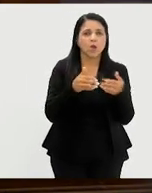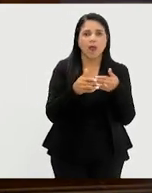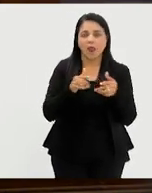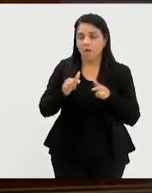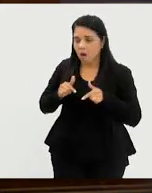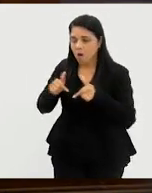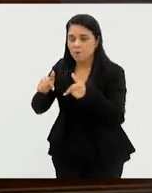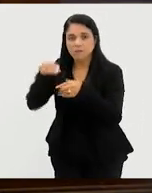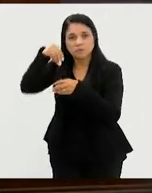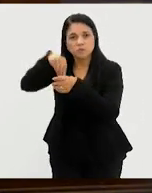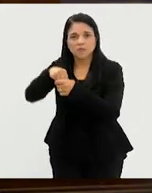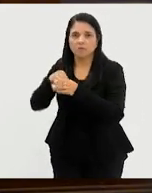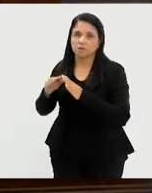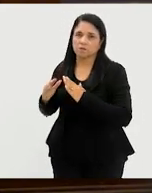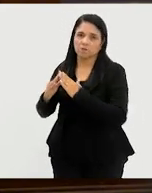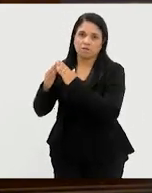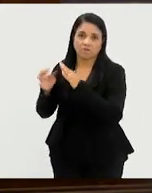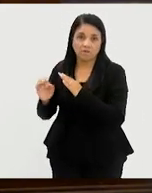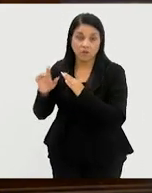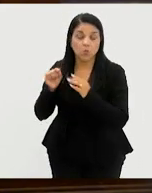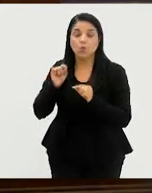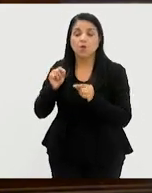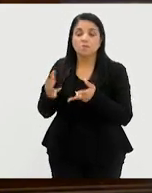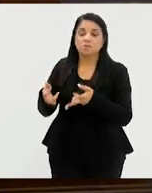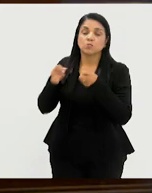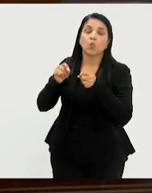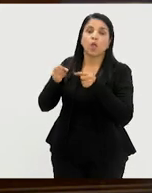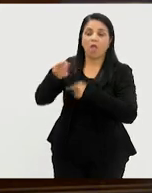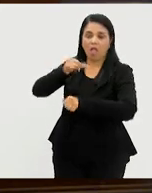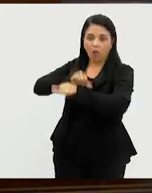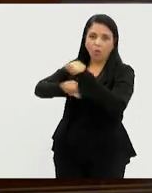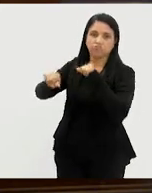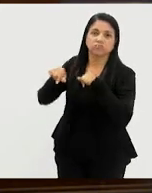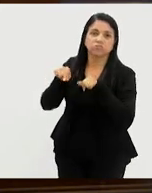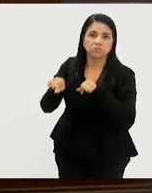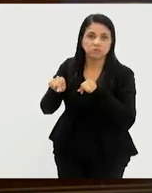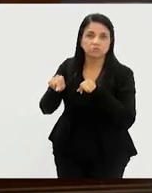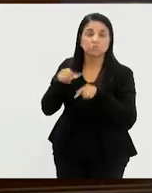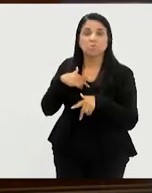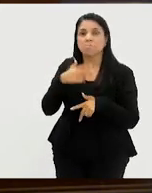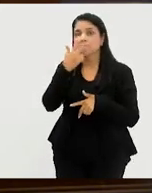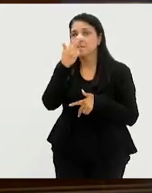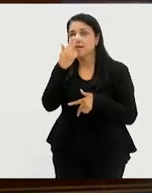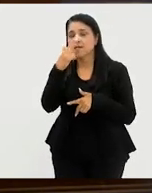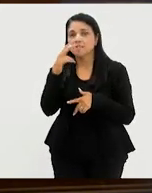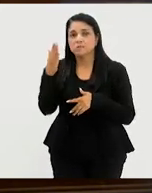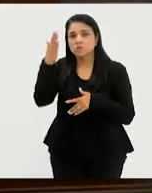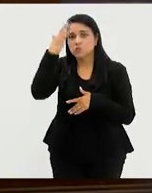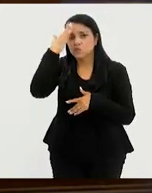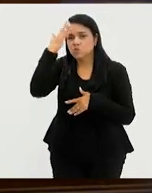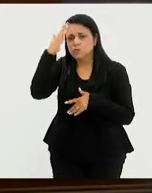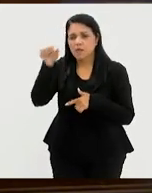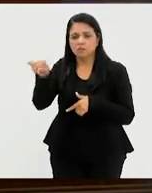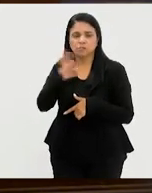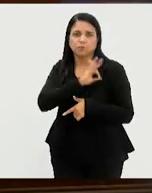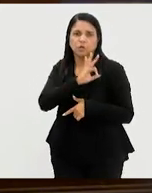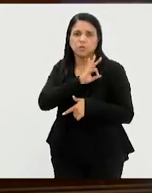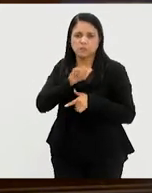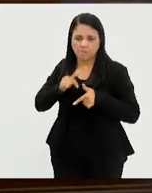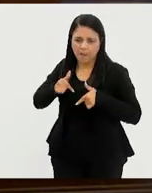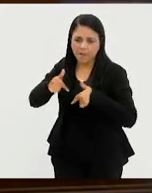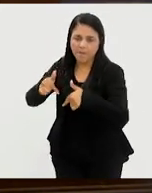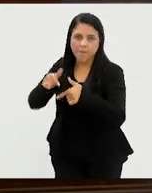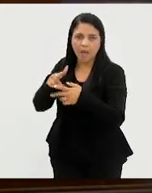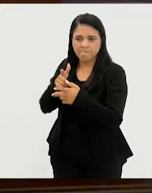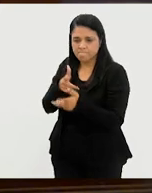e periferias mas o que vemos é o contrário parece senhor presidente que o o sucesso das ações policiais é o número de